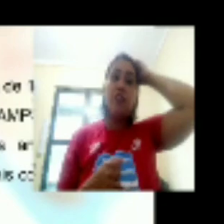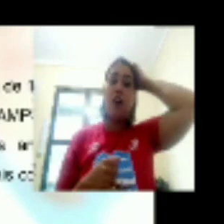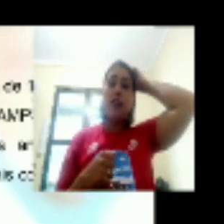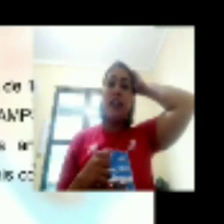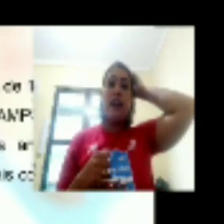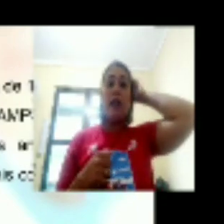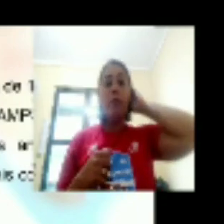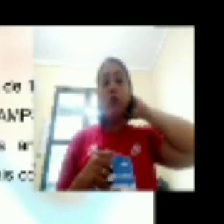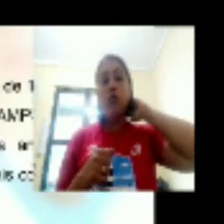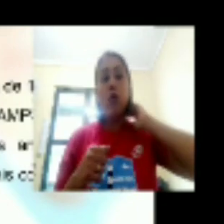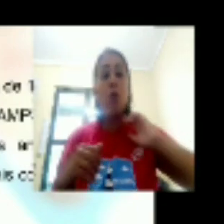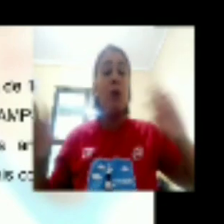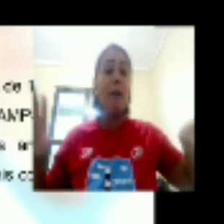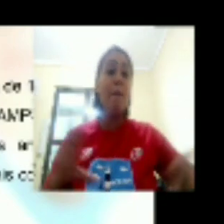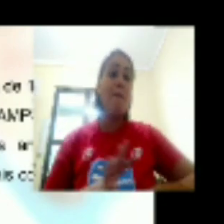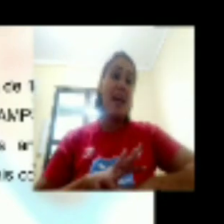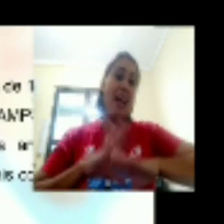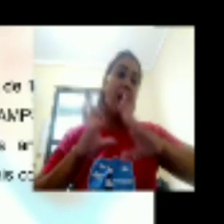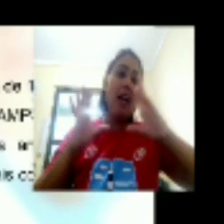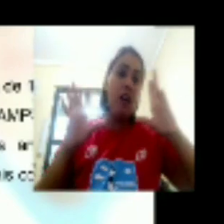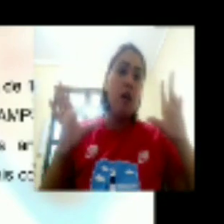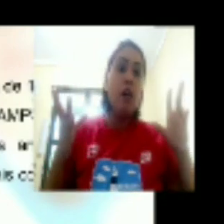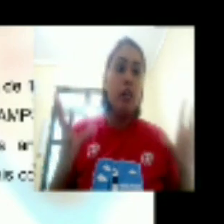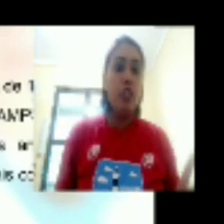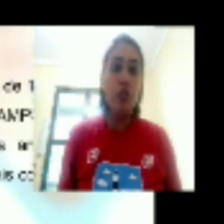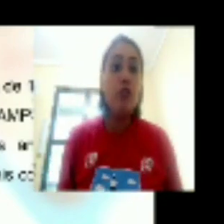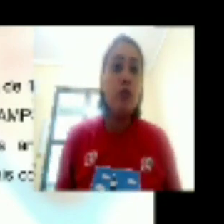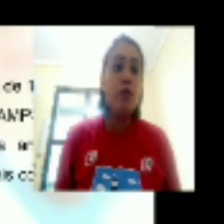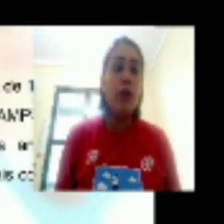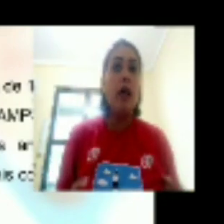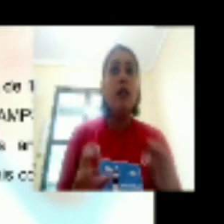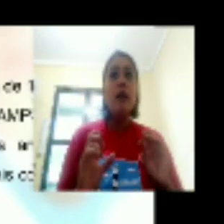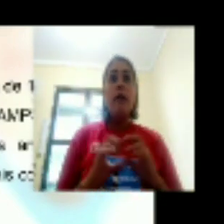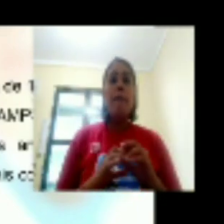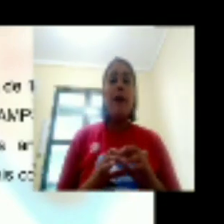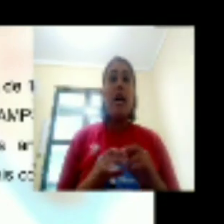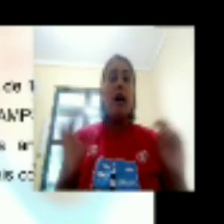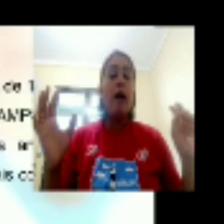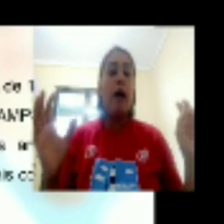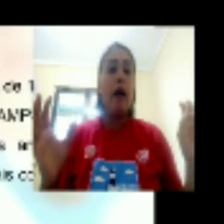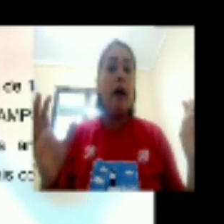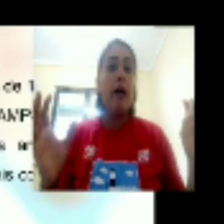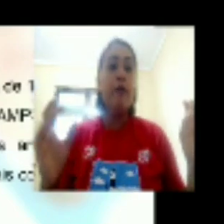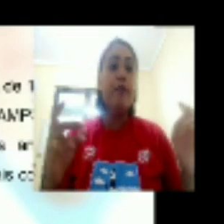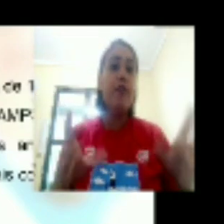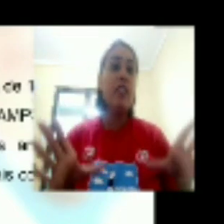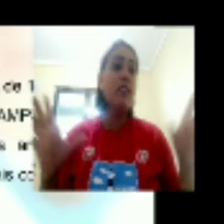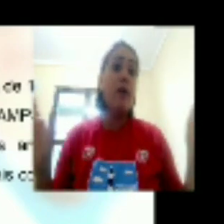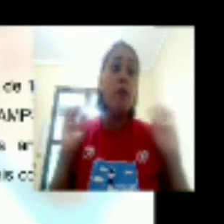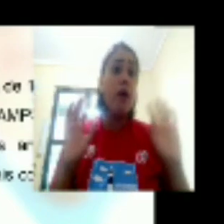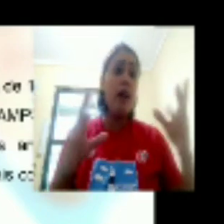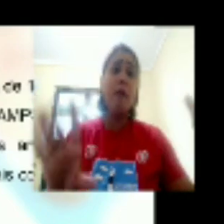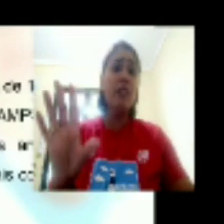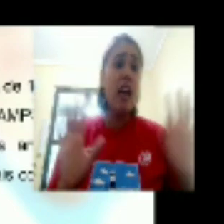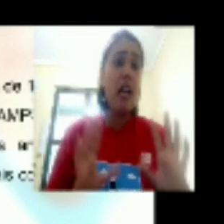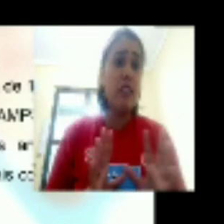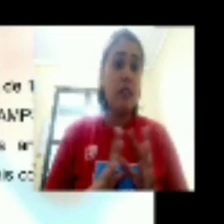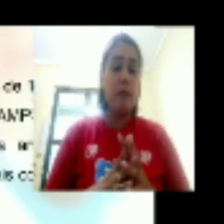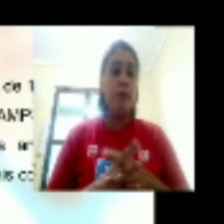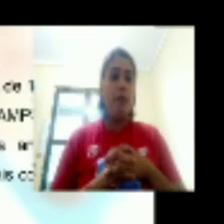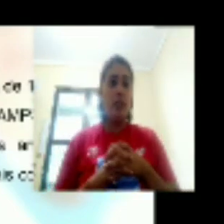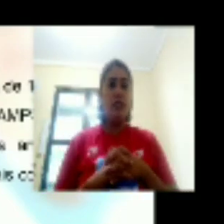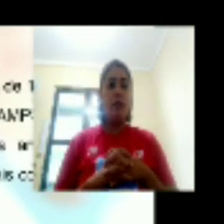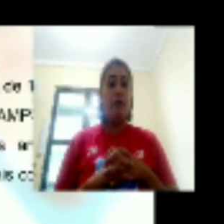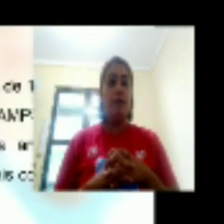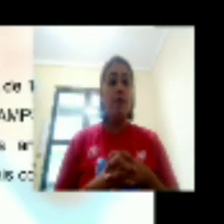saúde. Só que ela montou uma mega estrutura para fazer uma